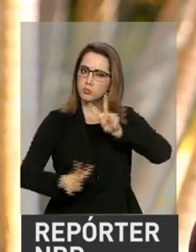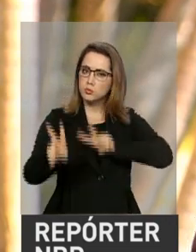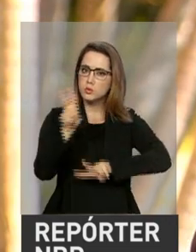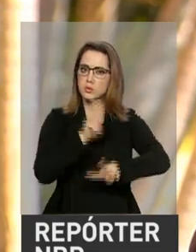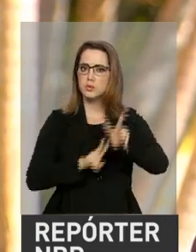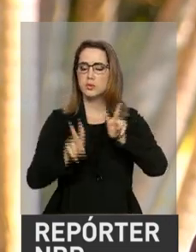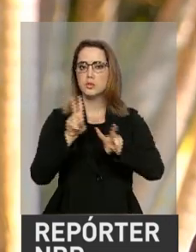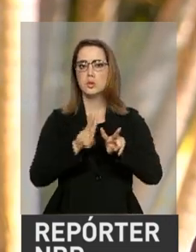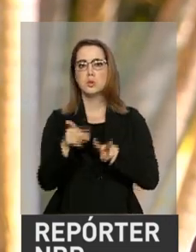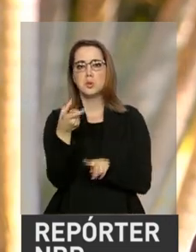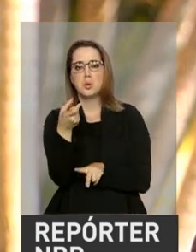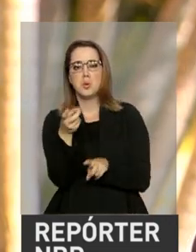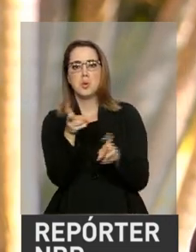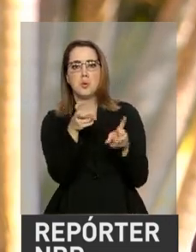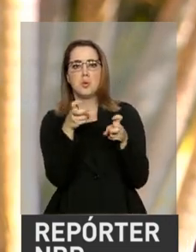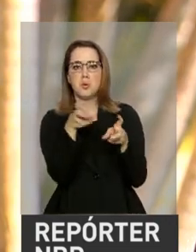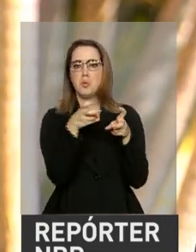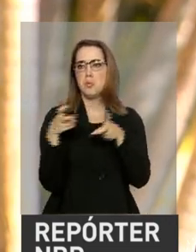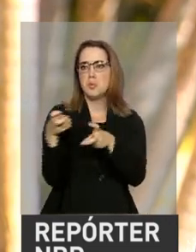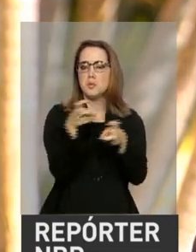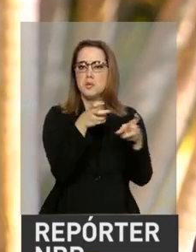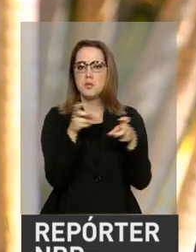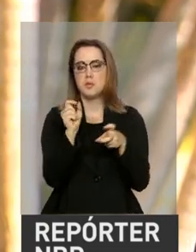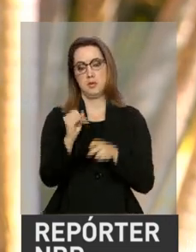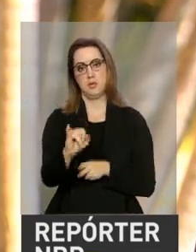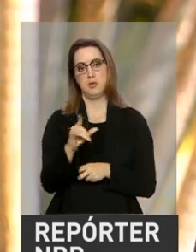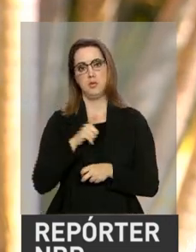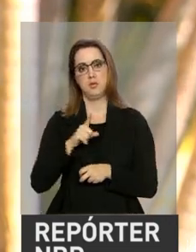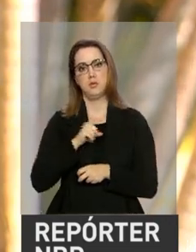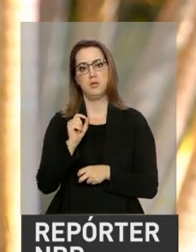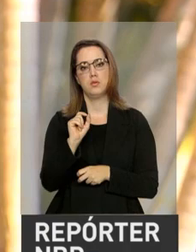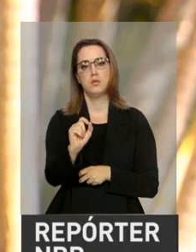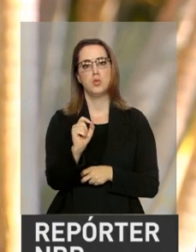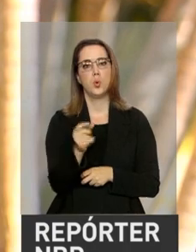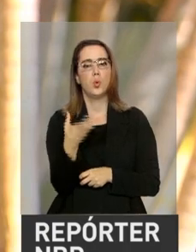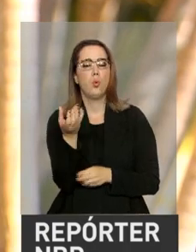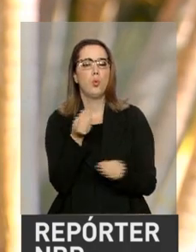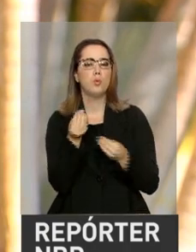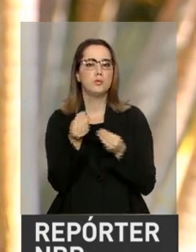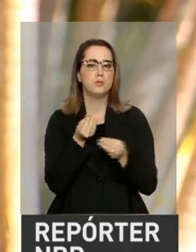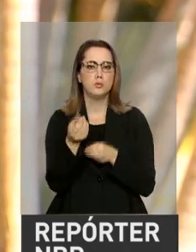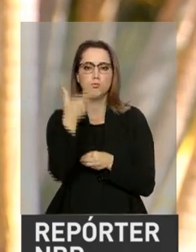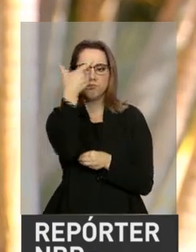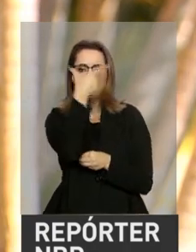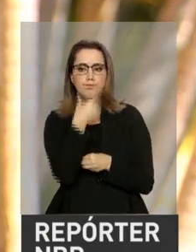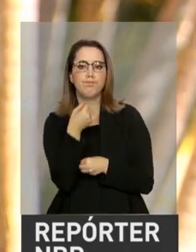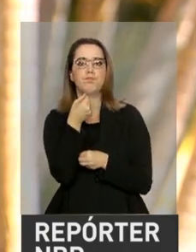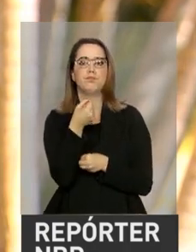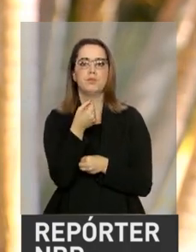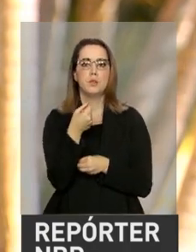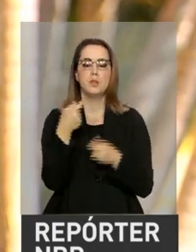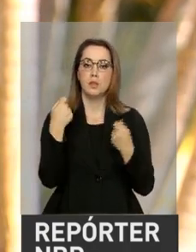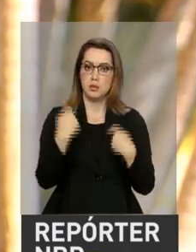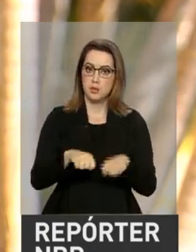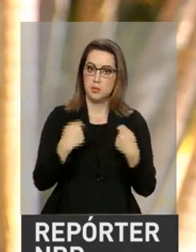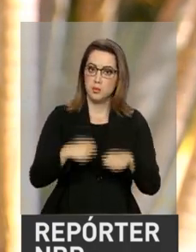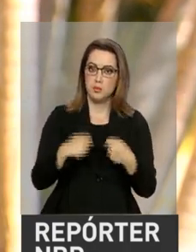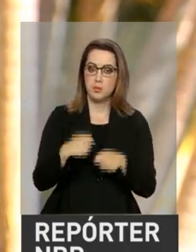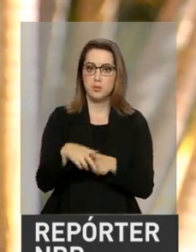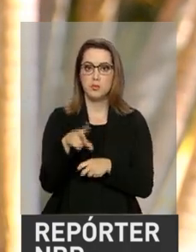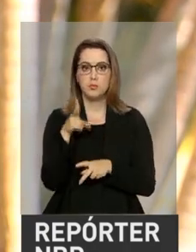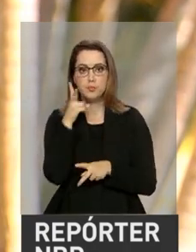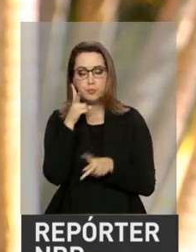aspas fenotípicos do candidato fecha aspas ou seja as características do indivíduo que deverão ser verificadas